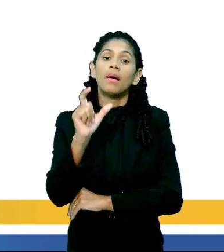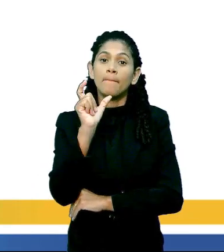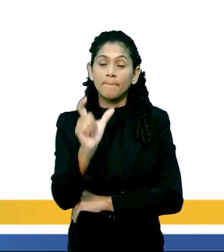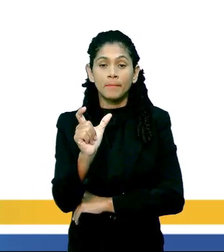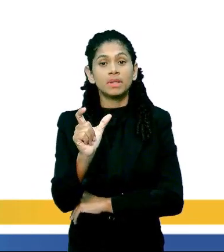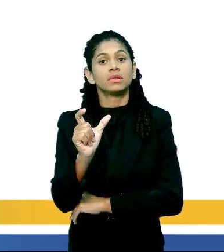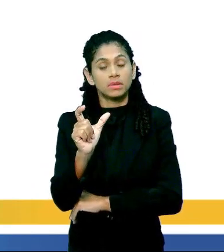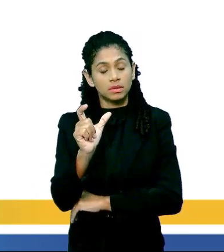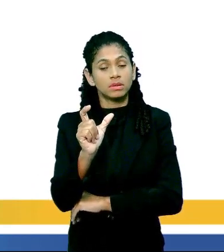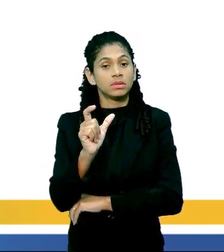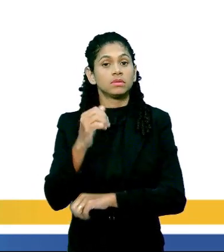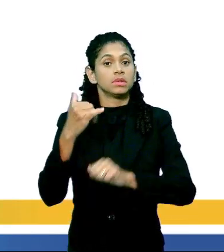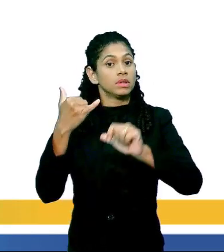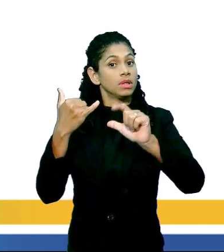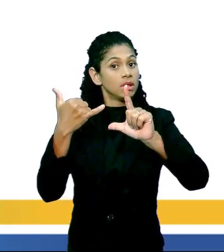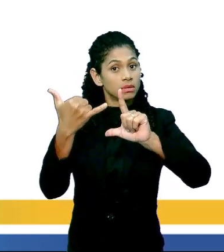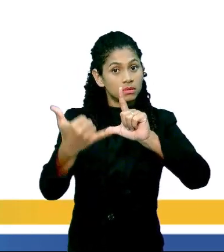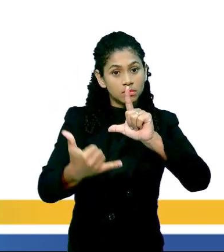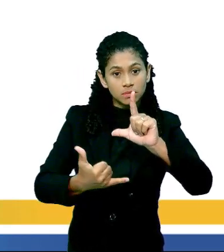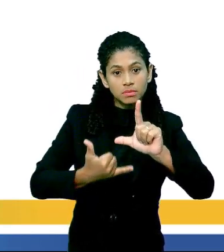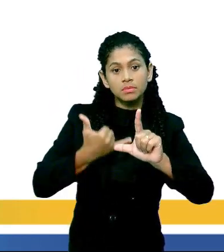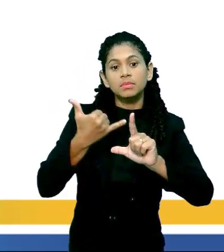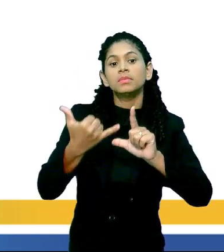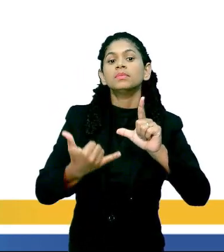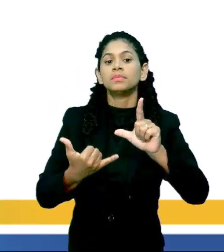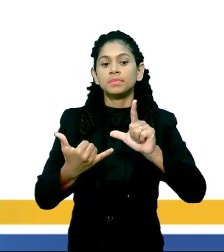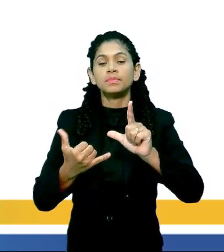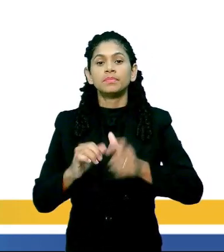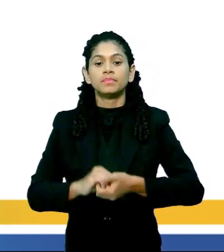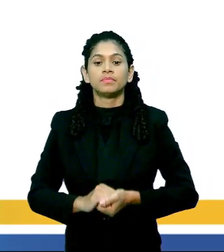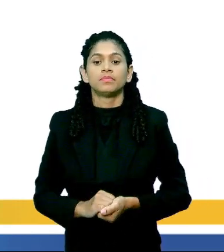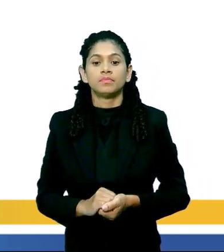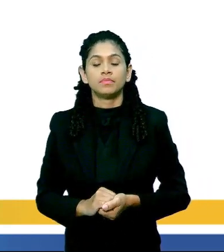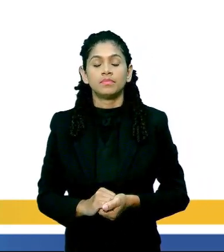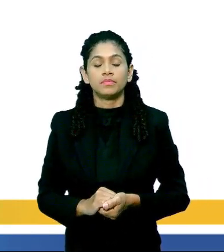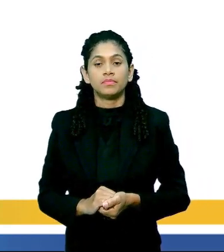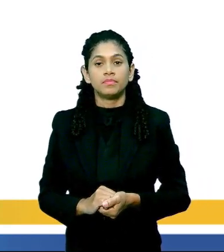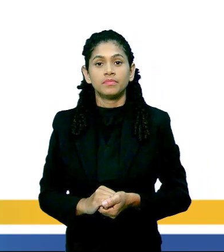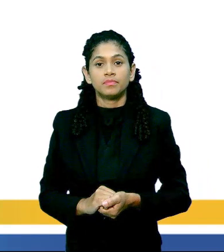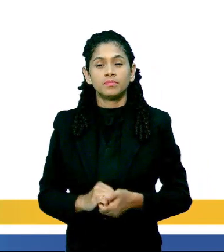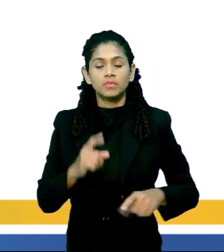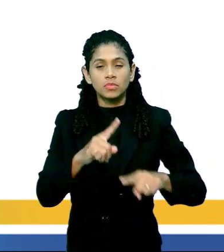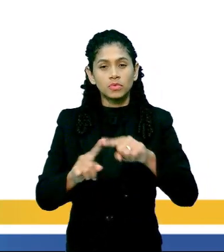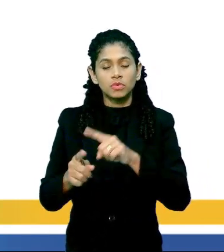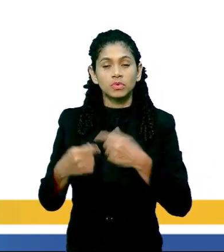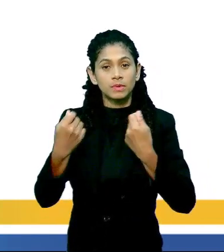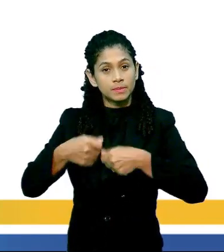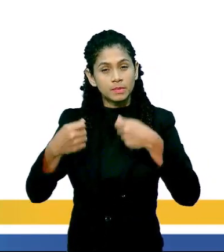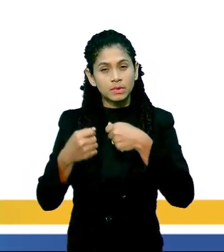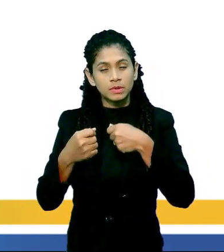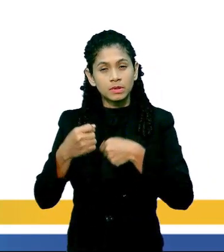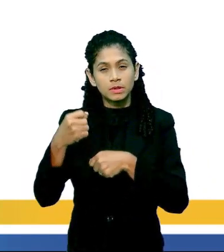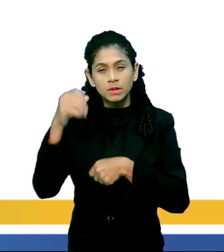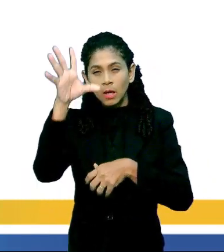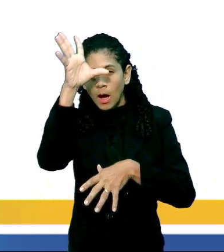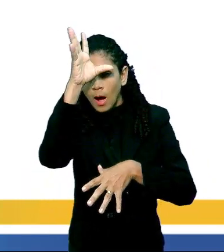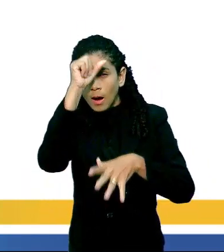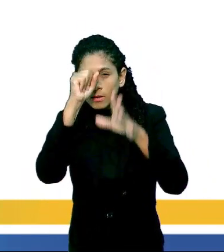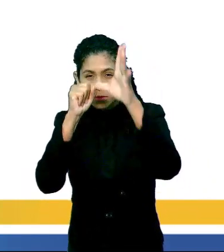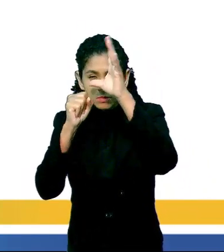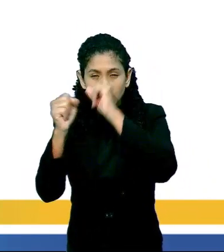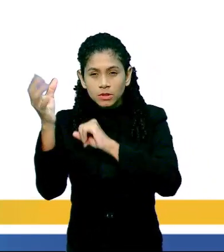é ludicidade. Ainda na nossa nuvem de palavras, coisas que vocês devem memorizar ou correlacionar com base